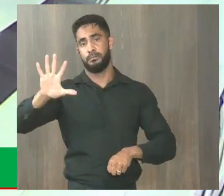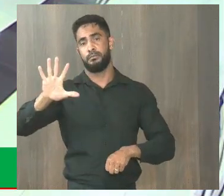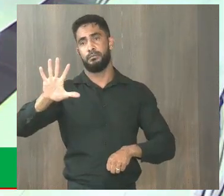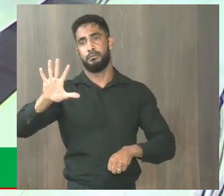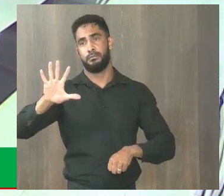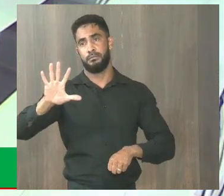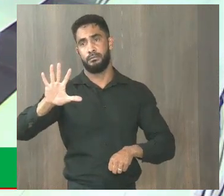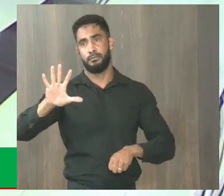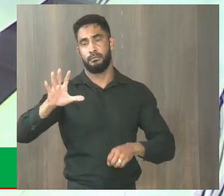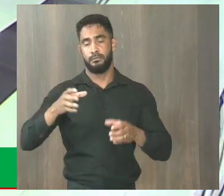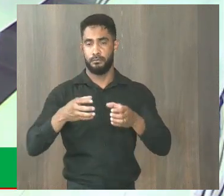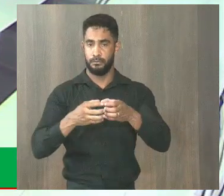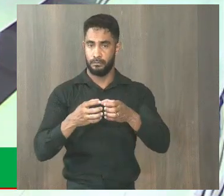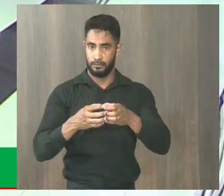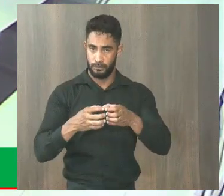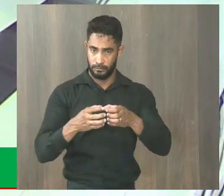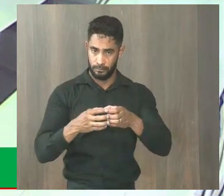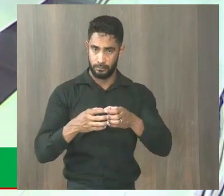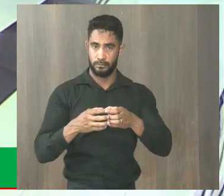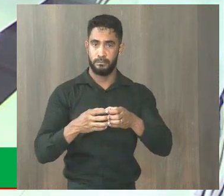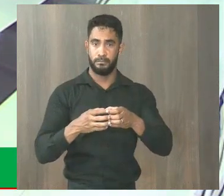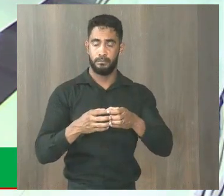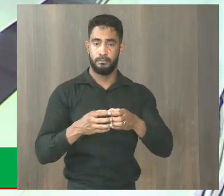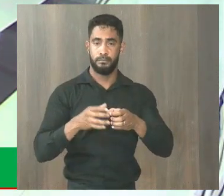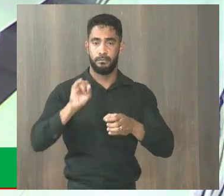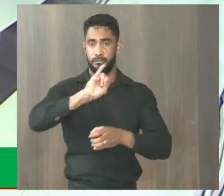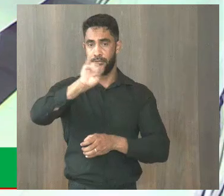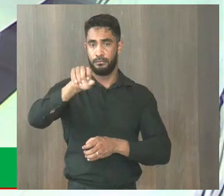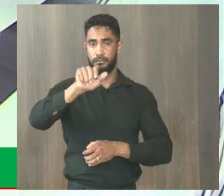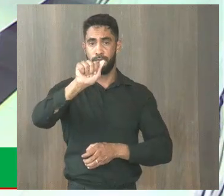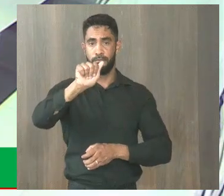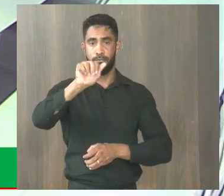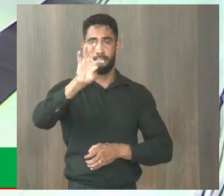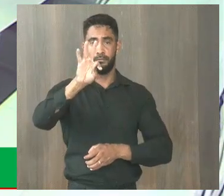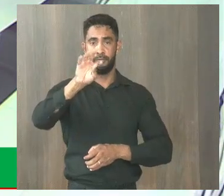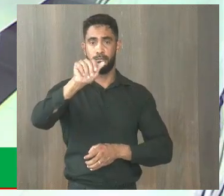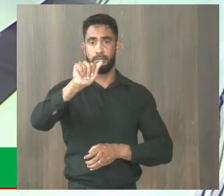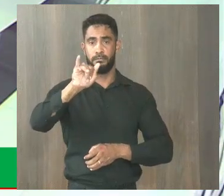as comunidades, a comunidade Jataí.